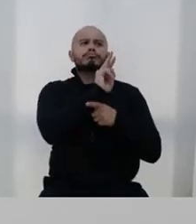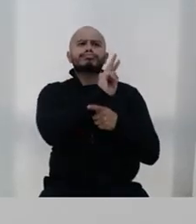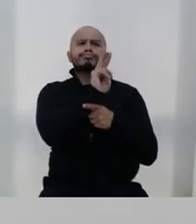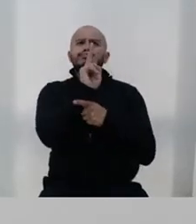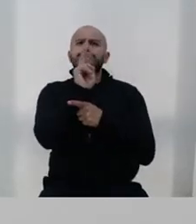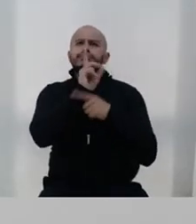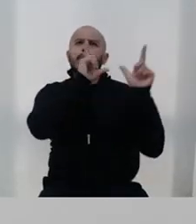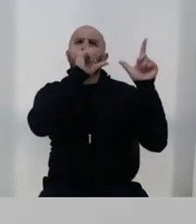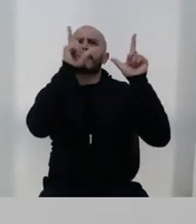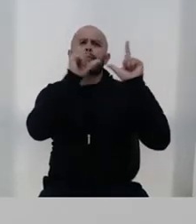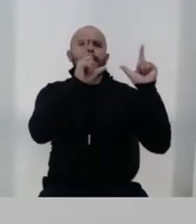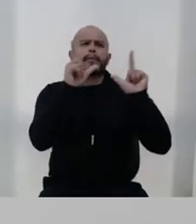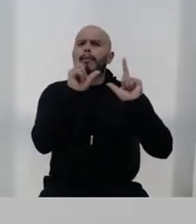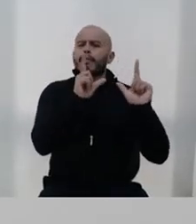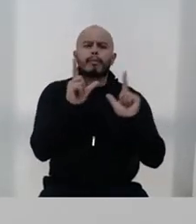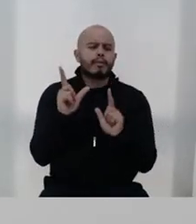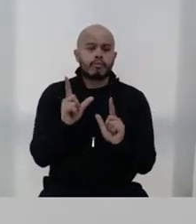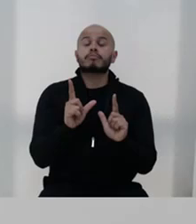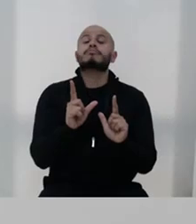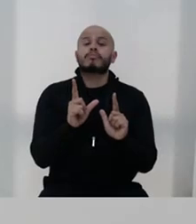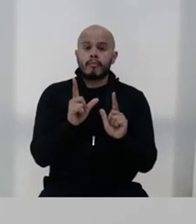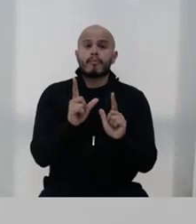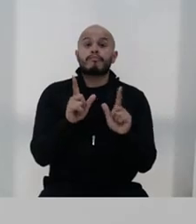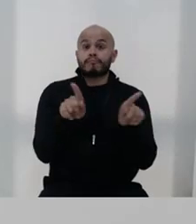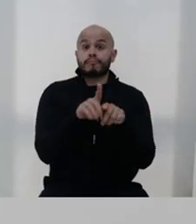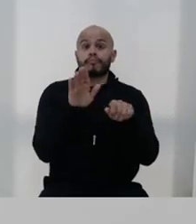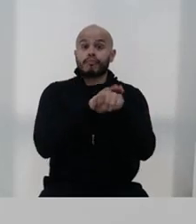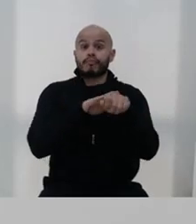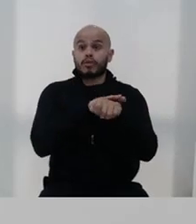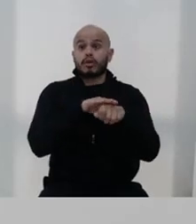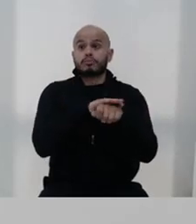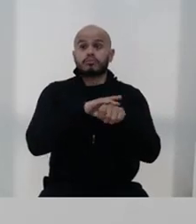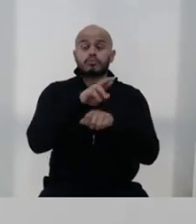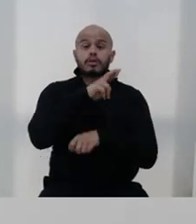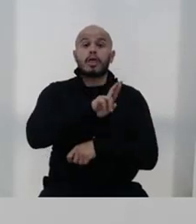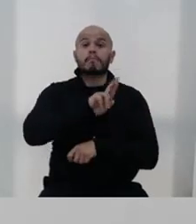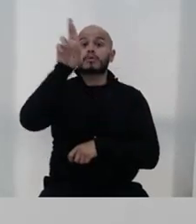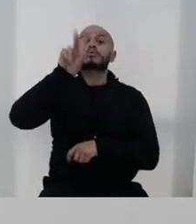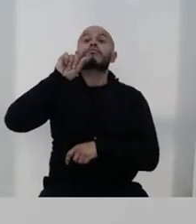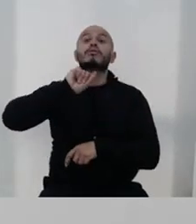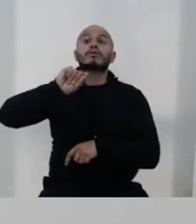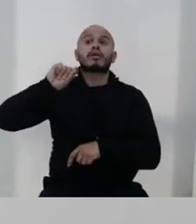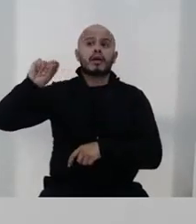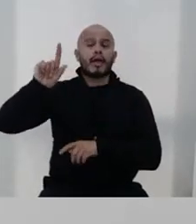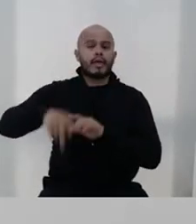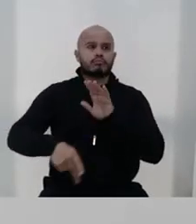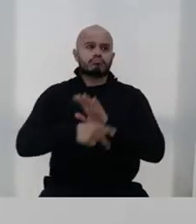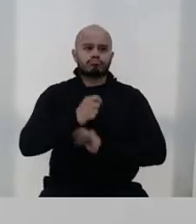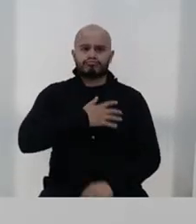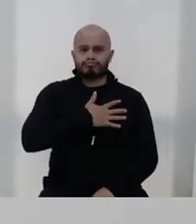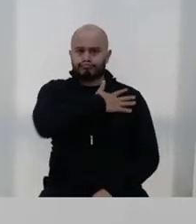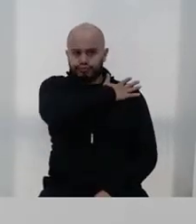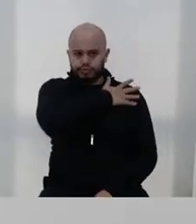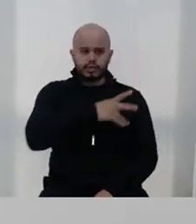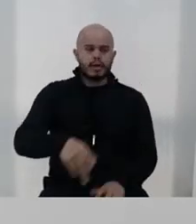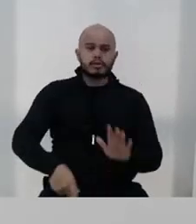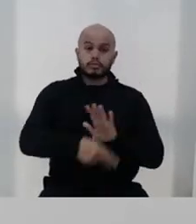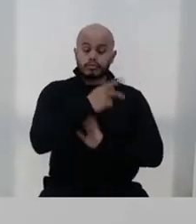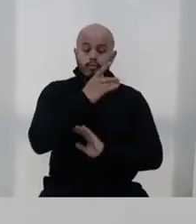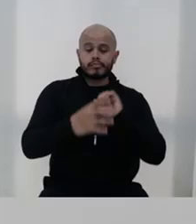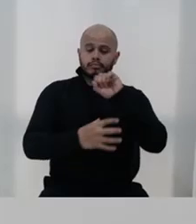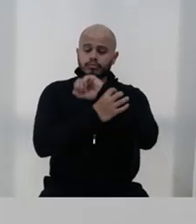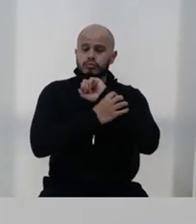monitoramento terceirizado, e também conversamos com os responsáveis, a coronel responsável, que é uma coronel da reserva, que é responsável pela política de